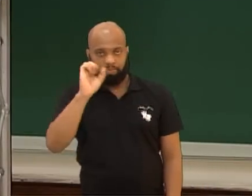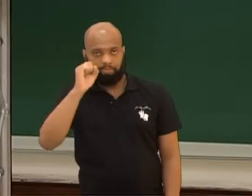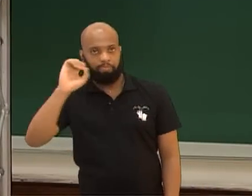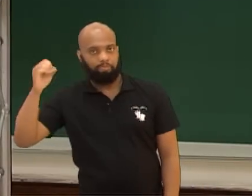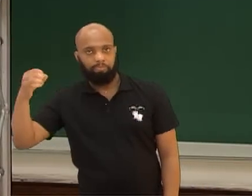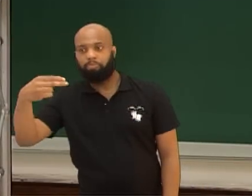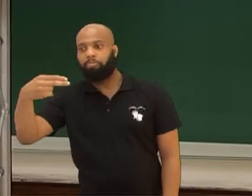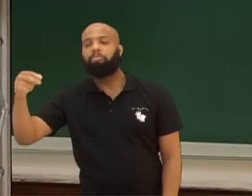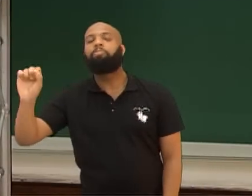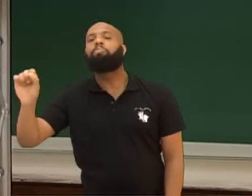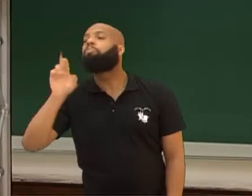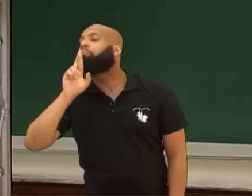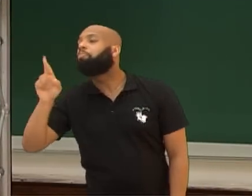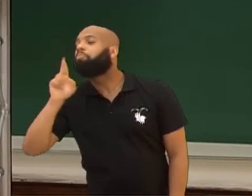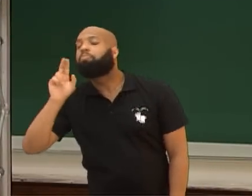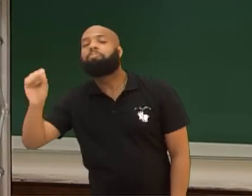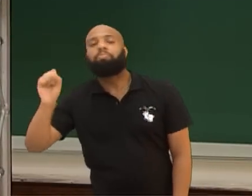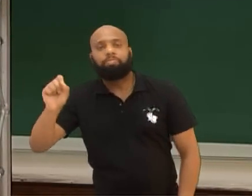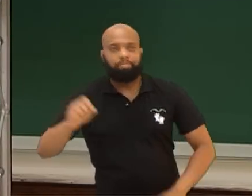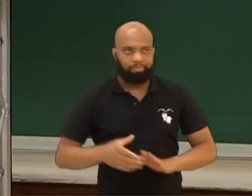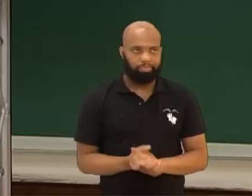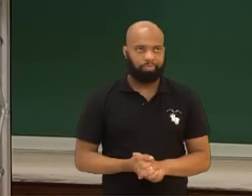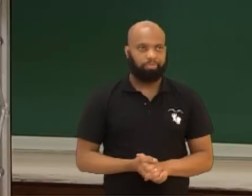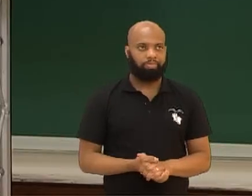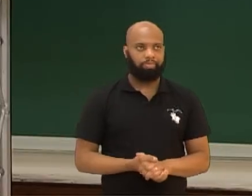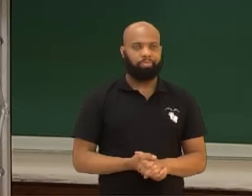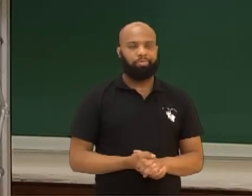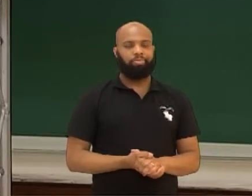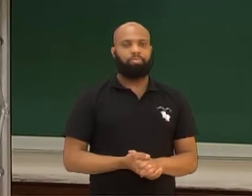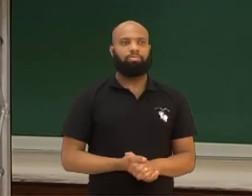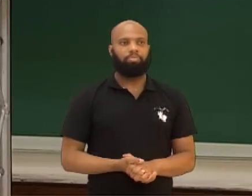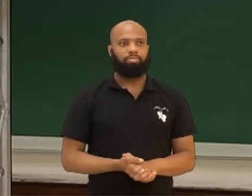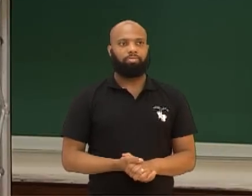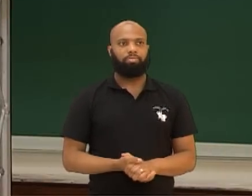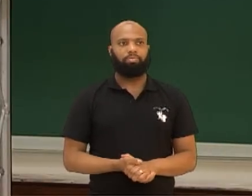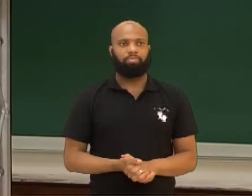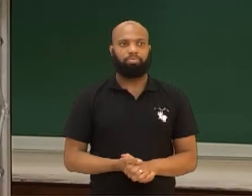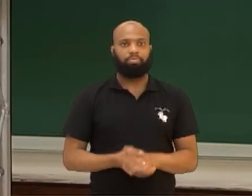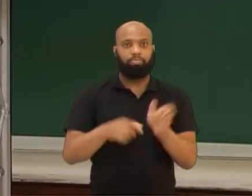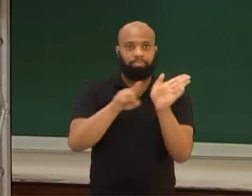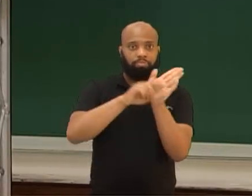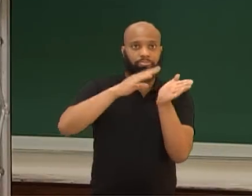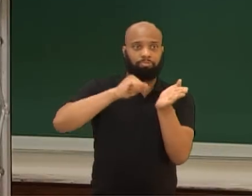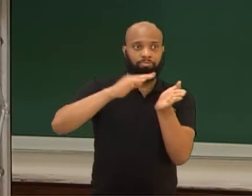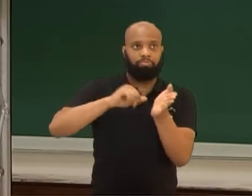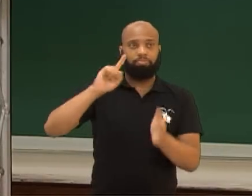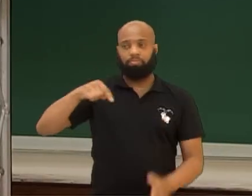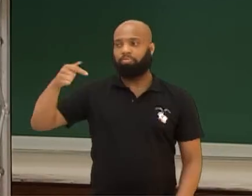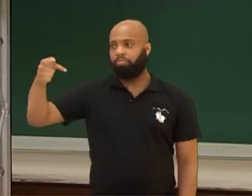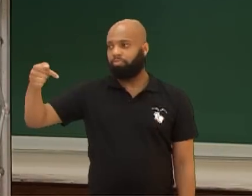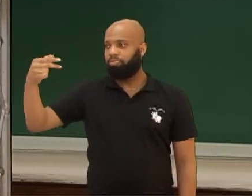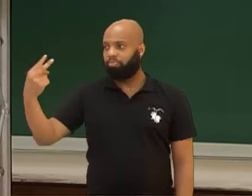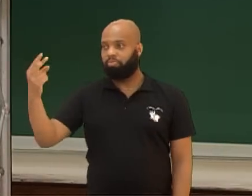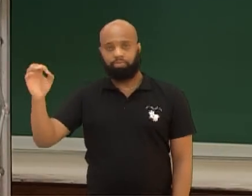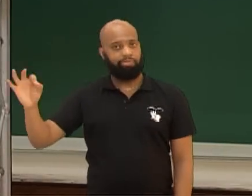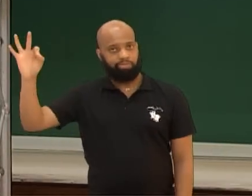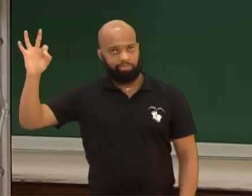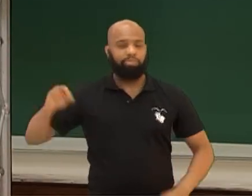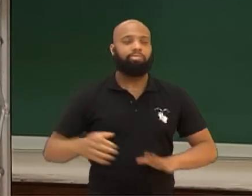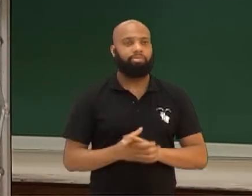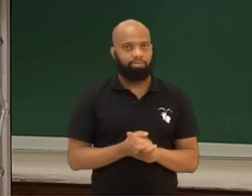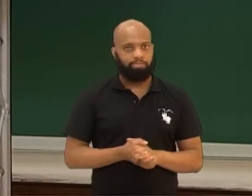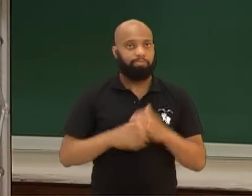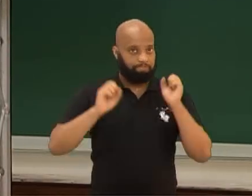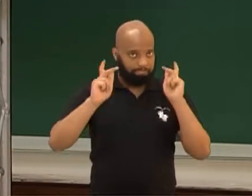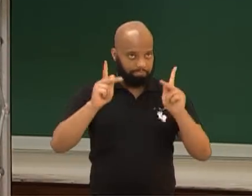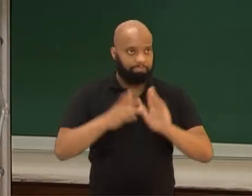falta para completar a volta, né? Ó, o que falta aqui. Então, subtraindo, me dá 72 graus. Tudo